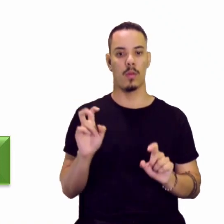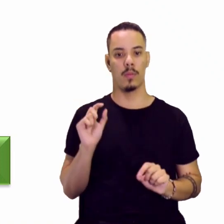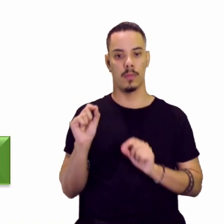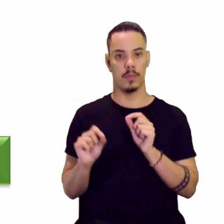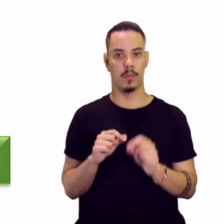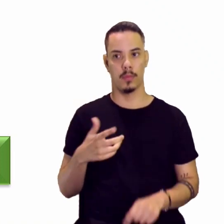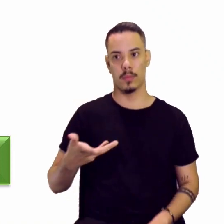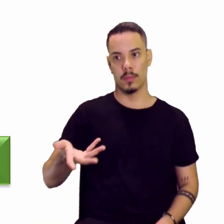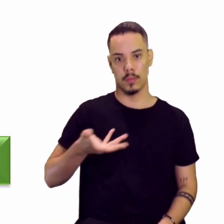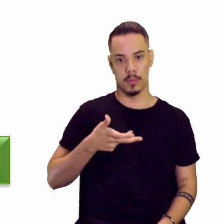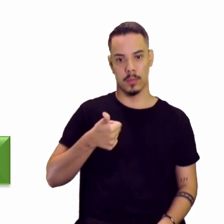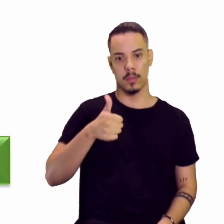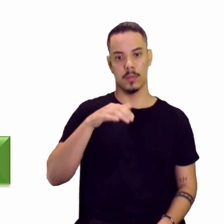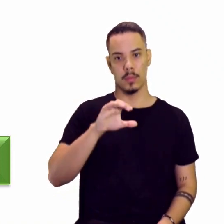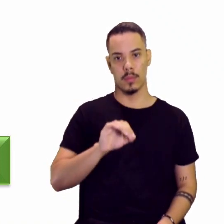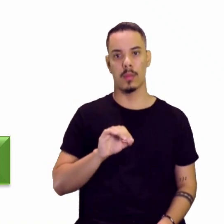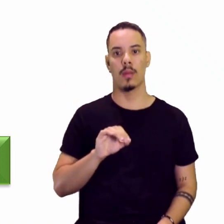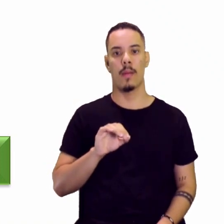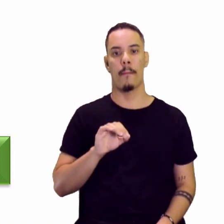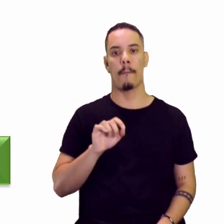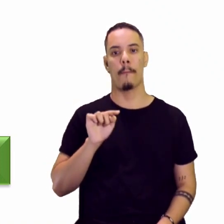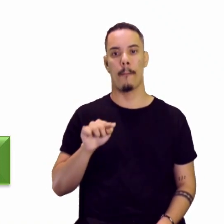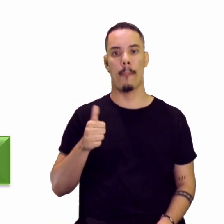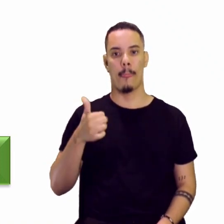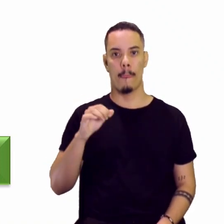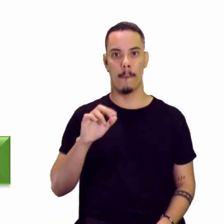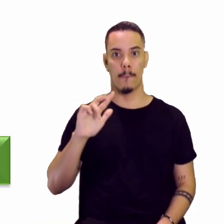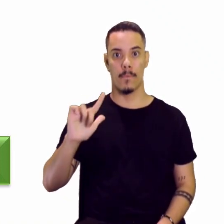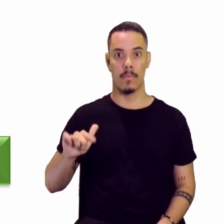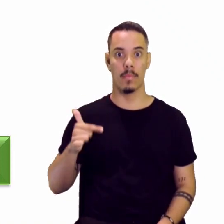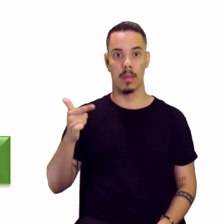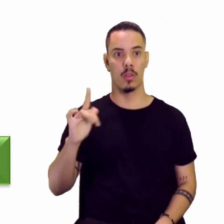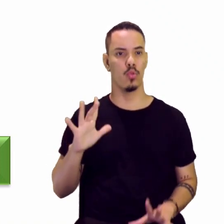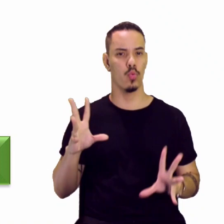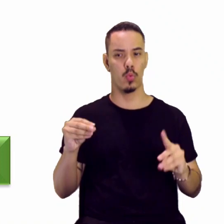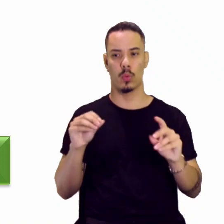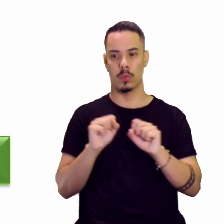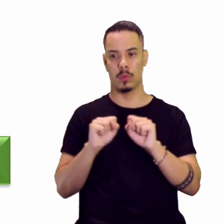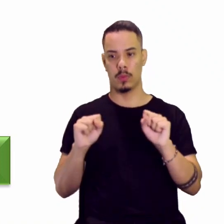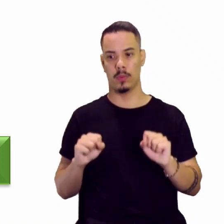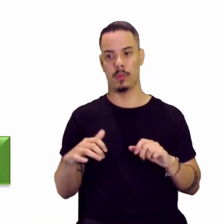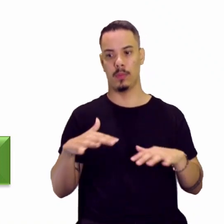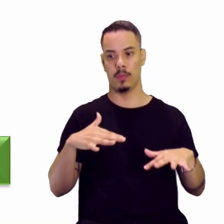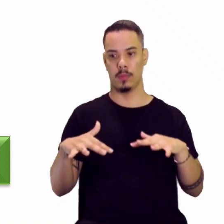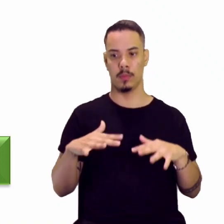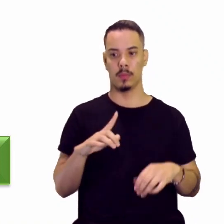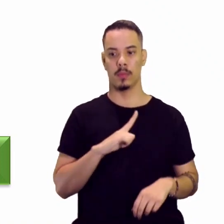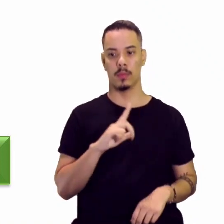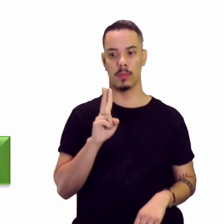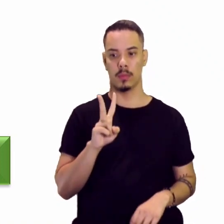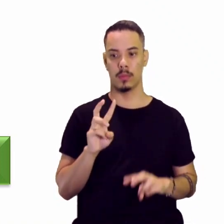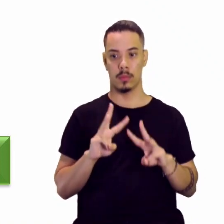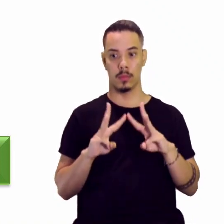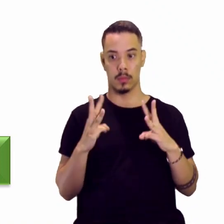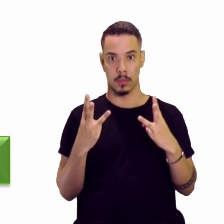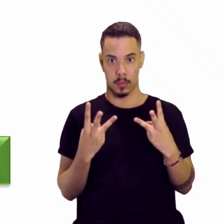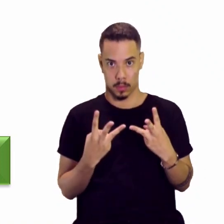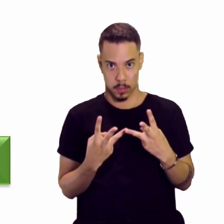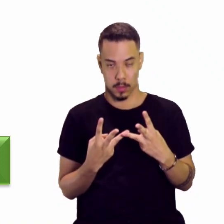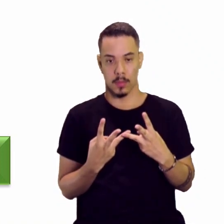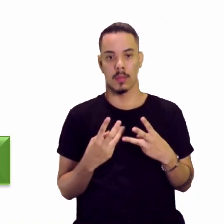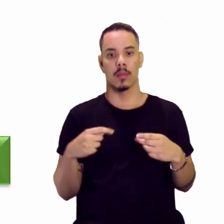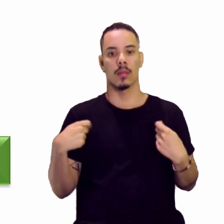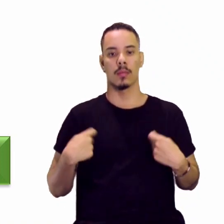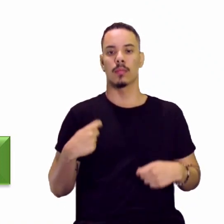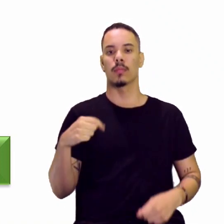aceleração aqui da gravidade 10 metros por segundo quadrado, ele vai colocar todo esse sistema em movimento. Como esse sistema tem duas massas, né, Décio? A